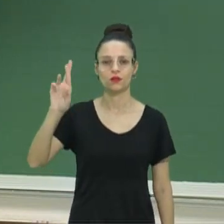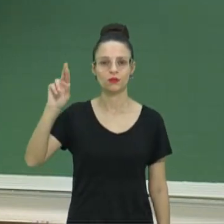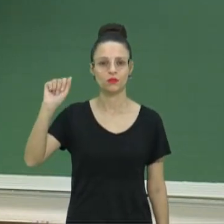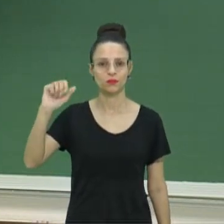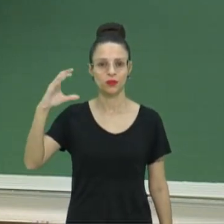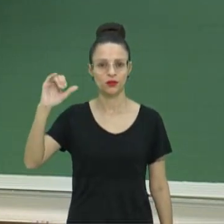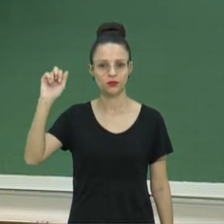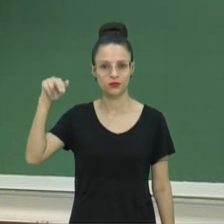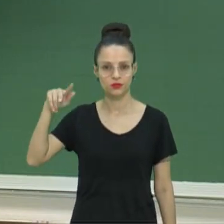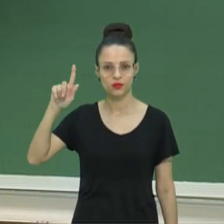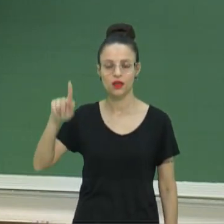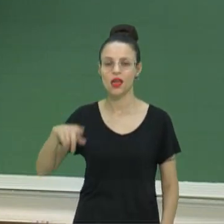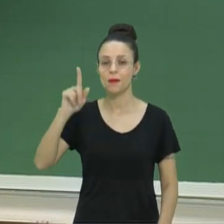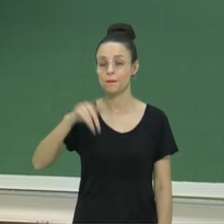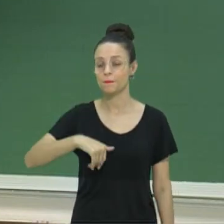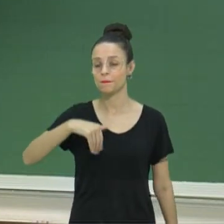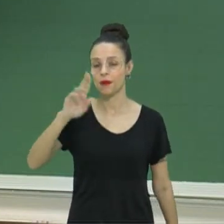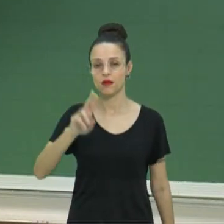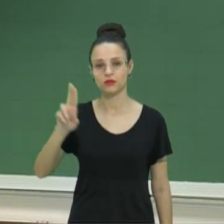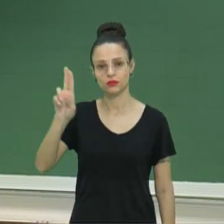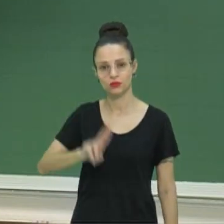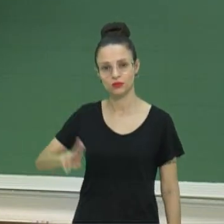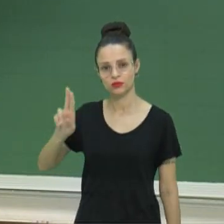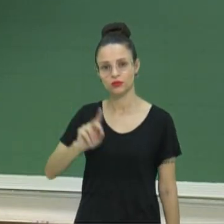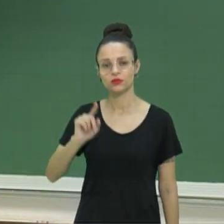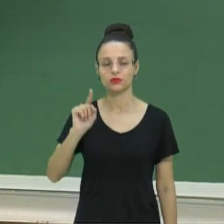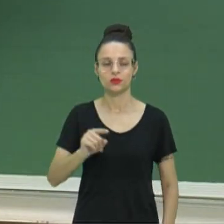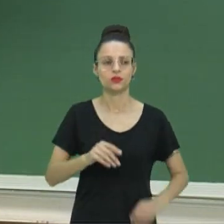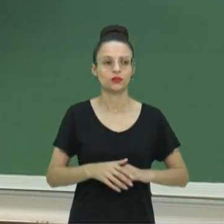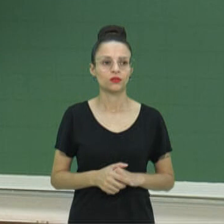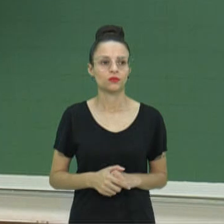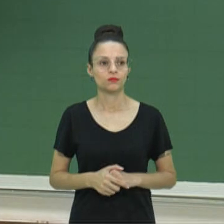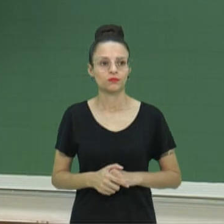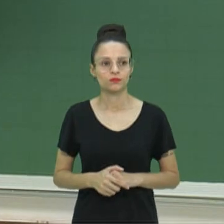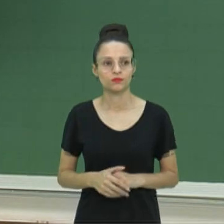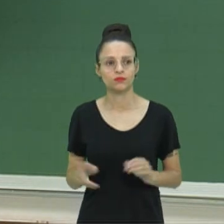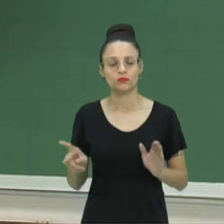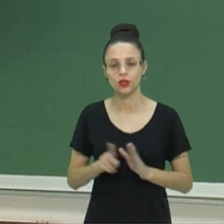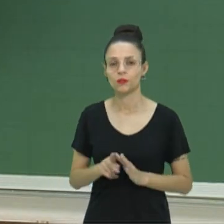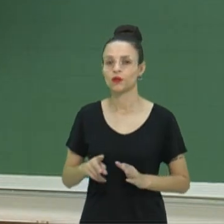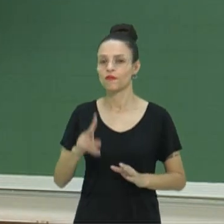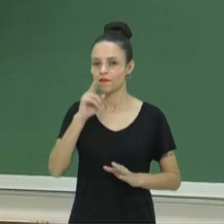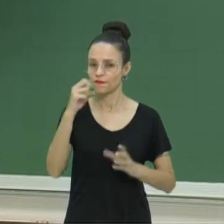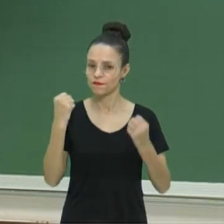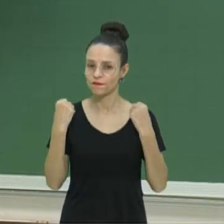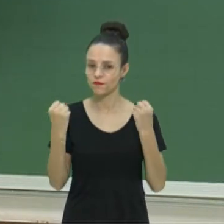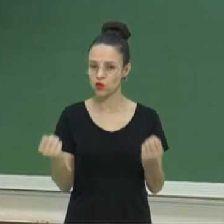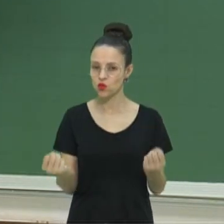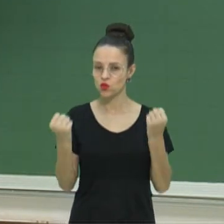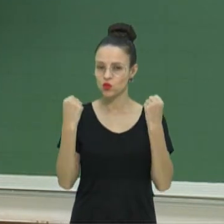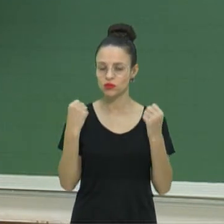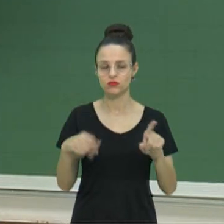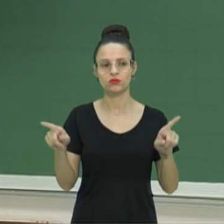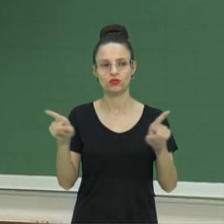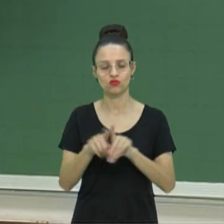divulgado a respiração, o tipo de respiração chamada bracing. Então, treinamento de força e treinamento